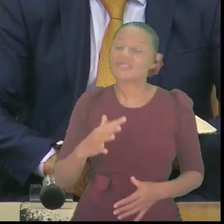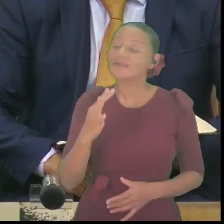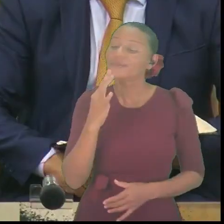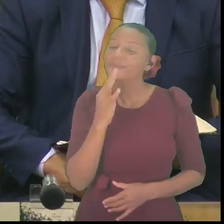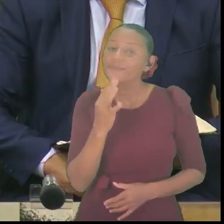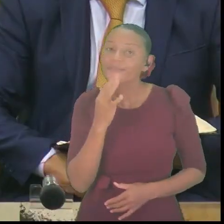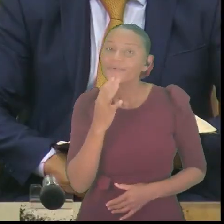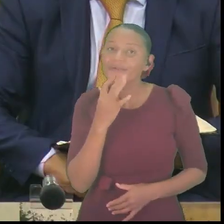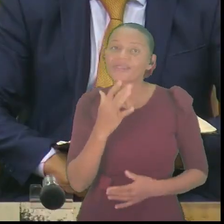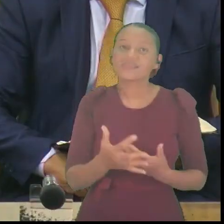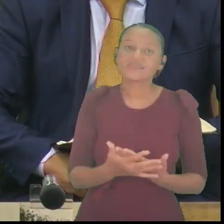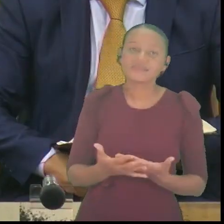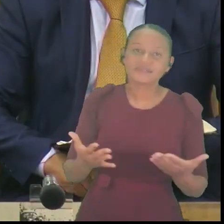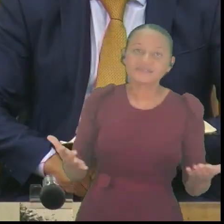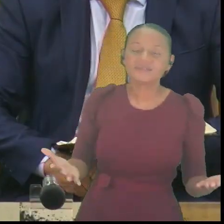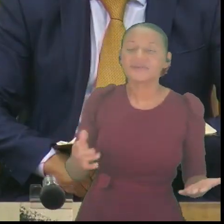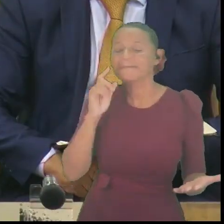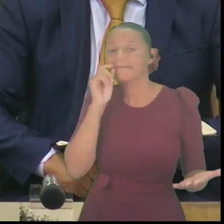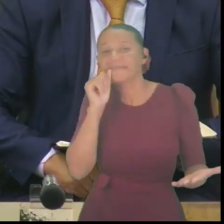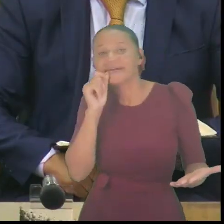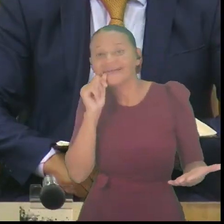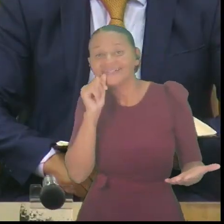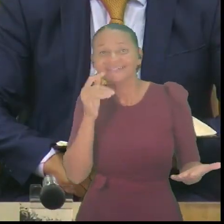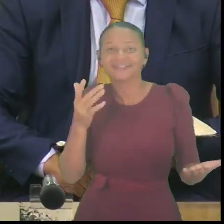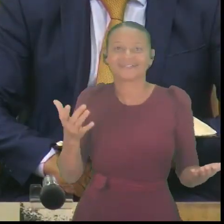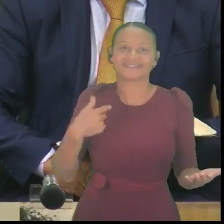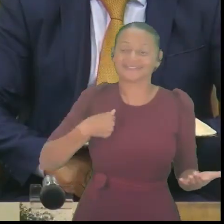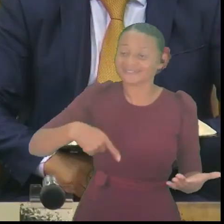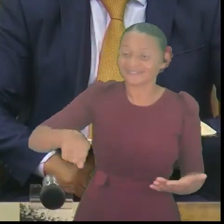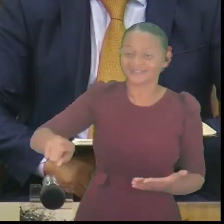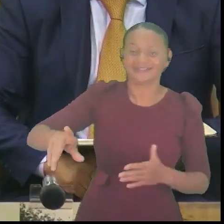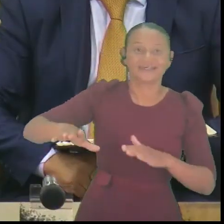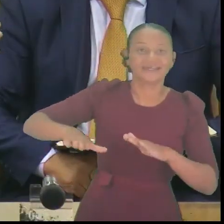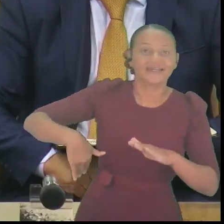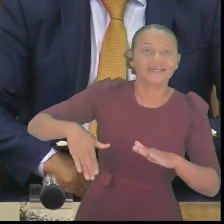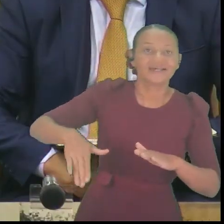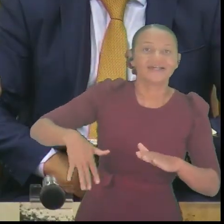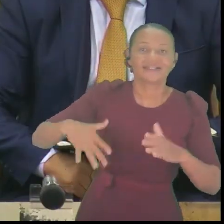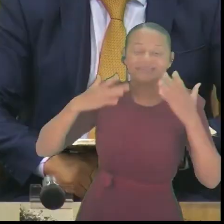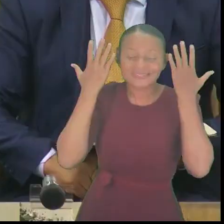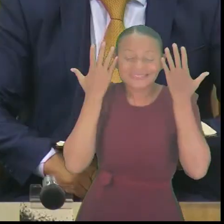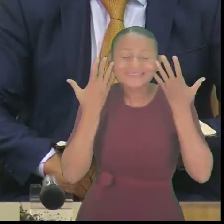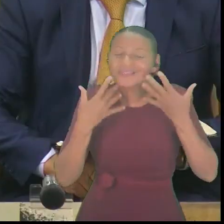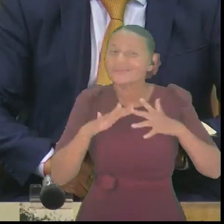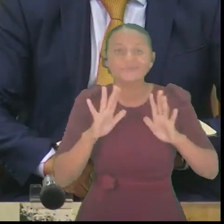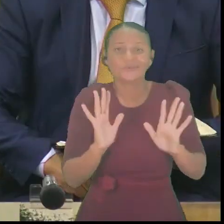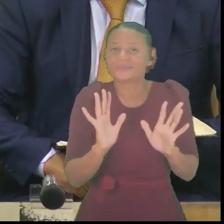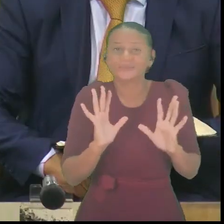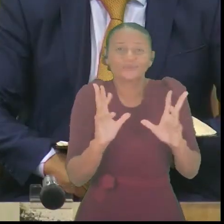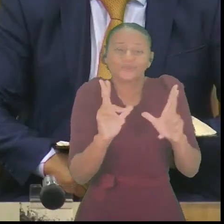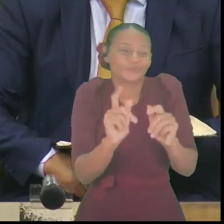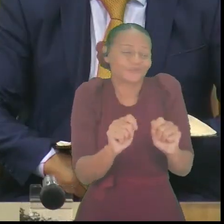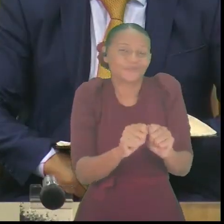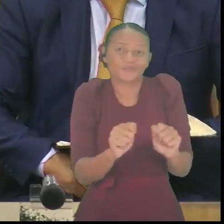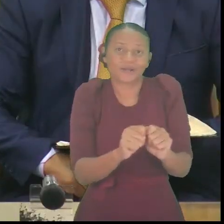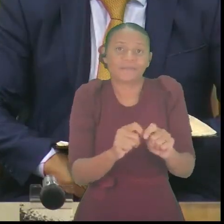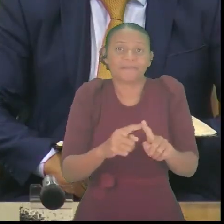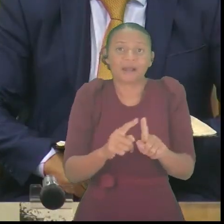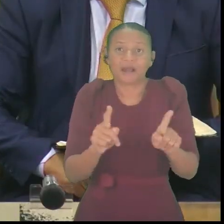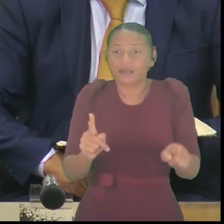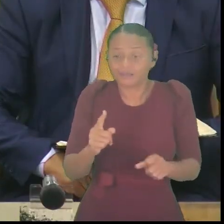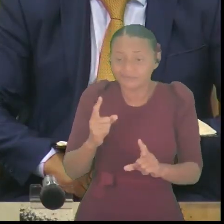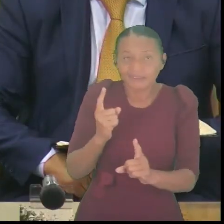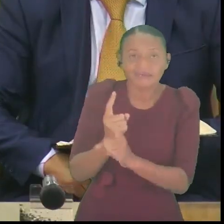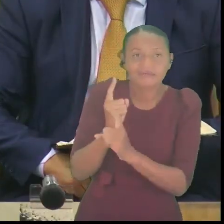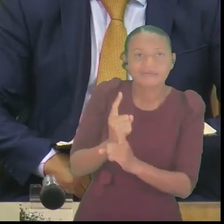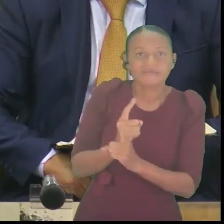conhecer, sabe? Maceió, ir na praia. Naturalmente todo mundo faz isso. Mas se você me encontrar lá,